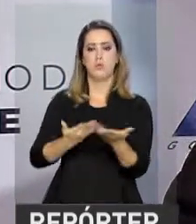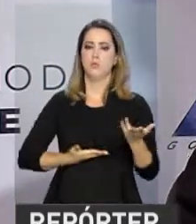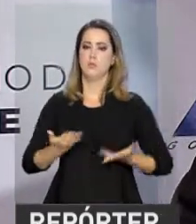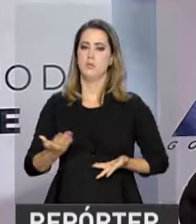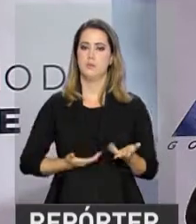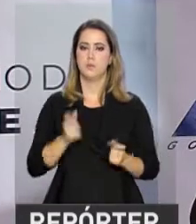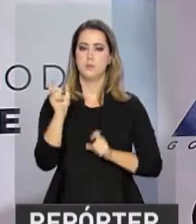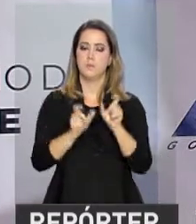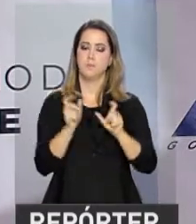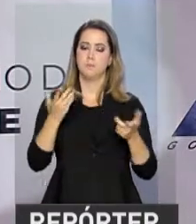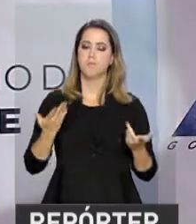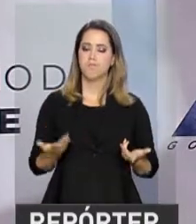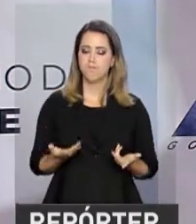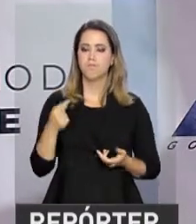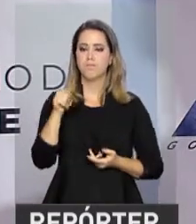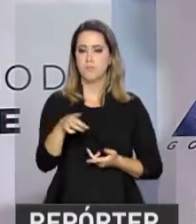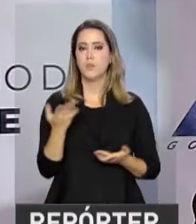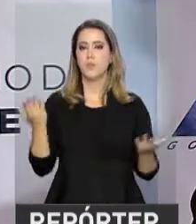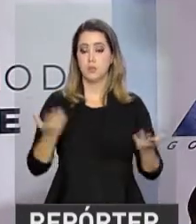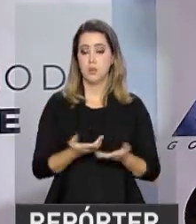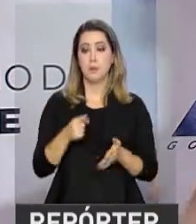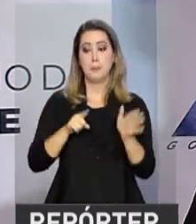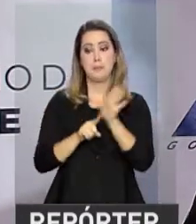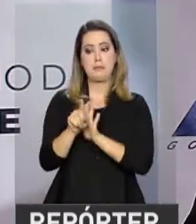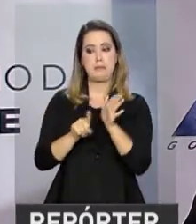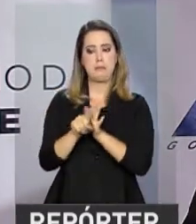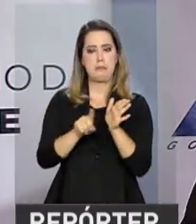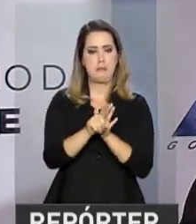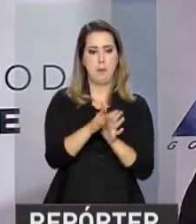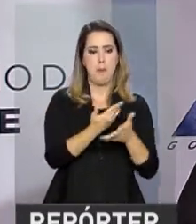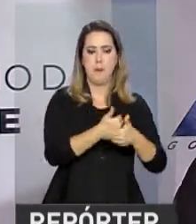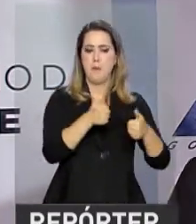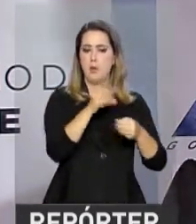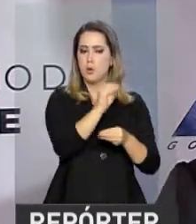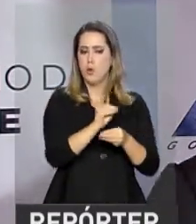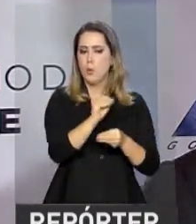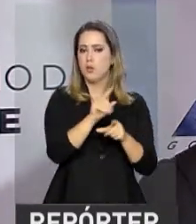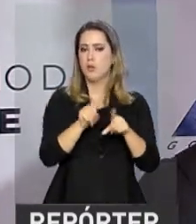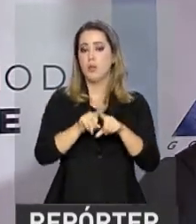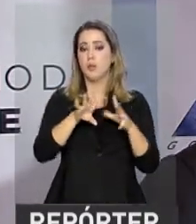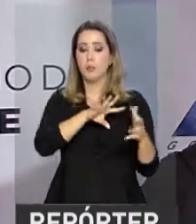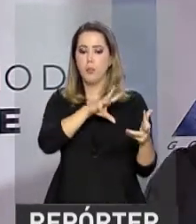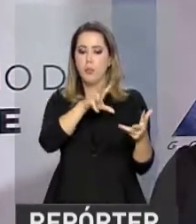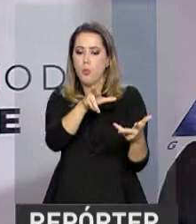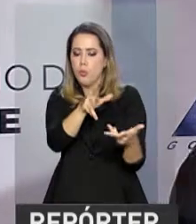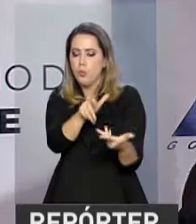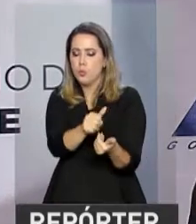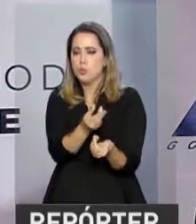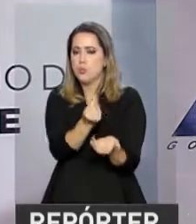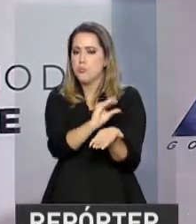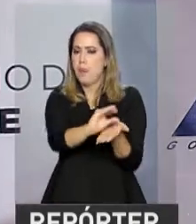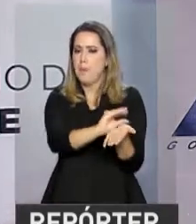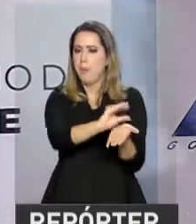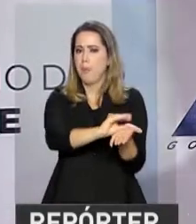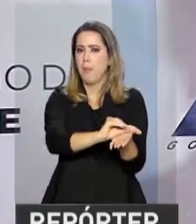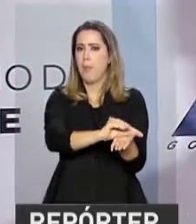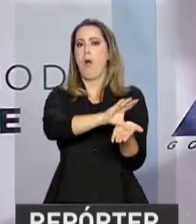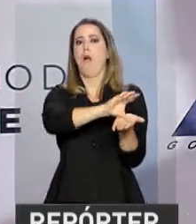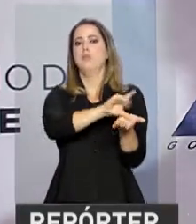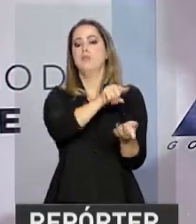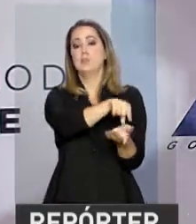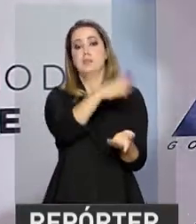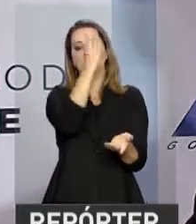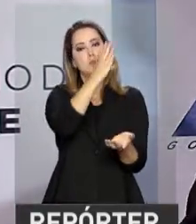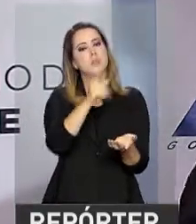às pessoas, né? Isso está sendo feito, as pesquisas para melhorar os tratamentos de câncer são mundiais, muito dinheiro sendo investido nisso, e o Brasil